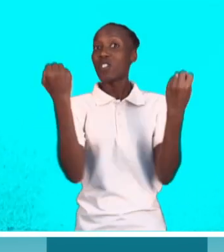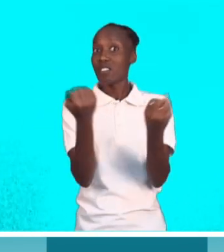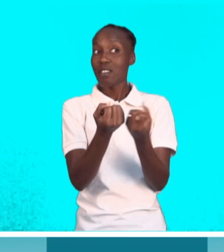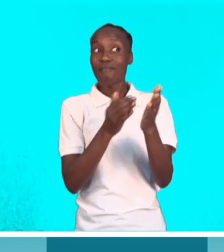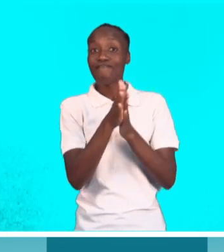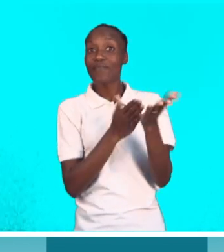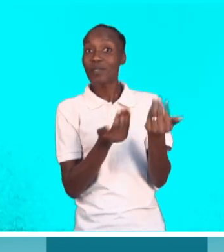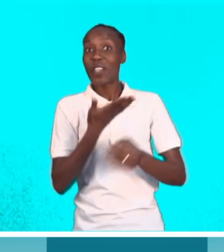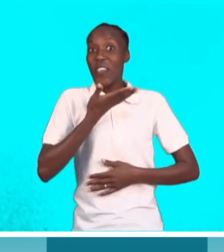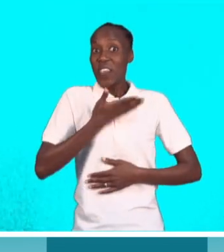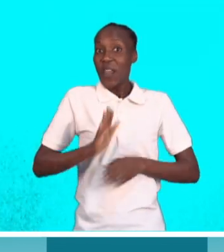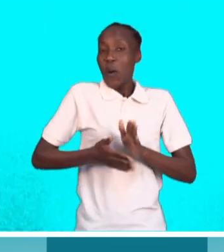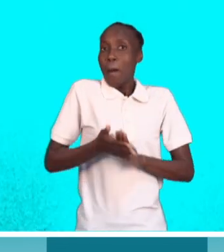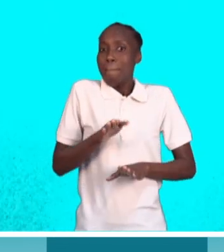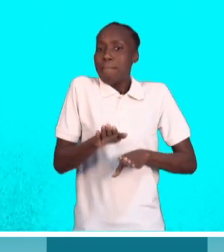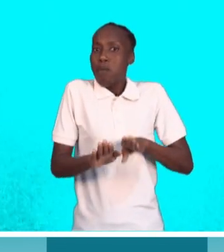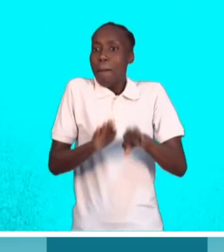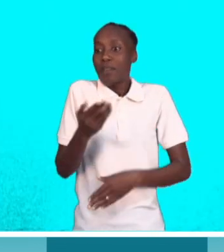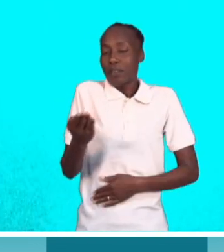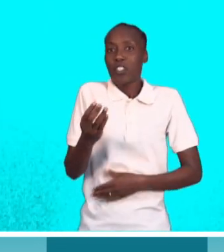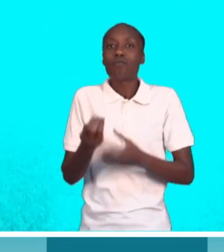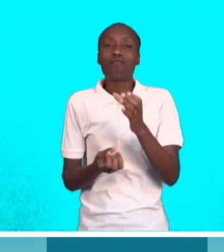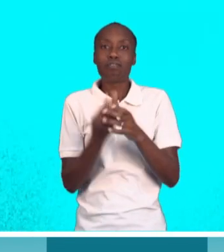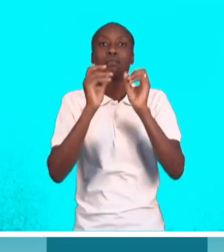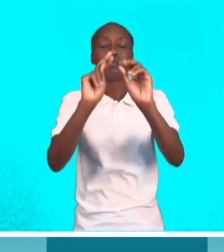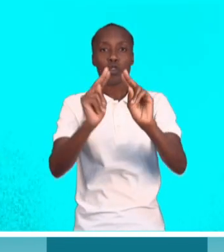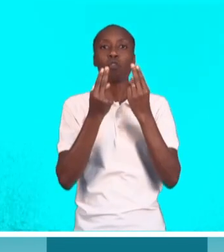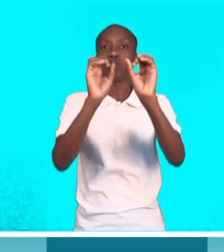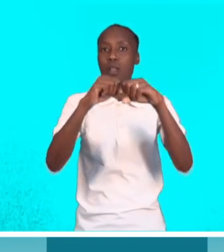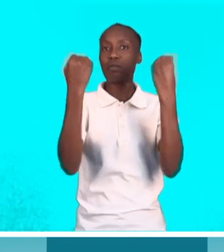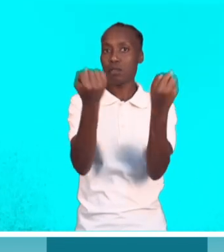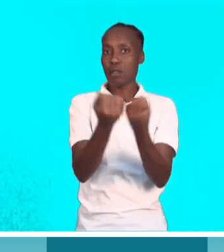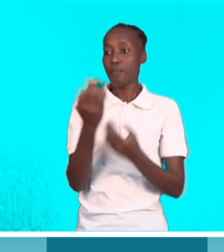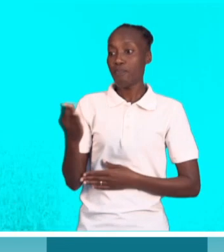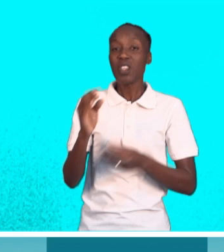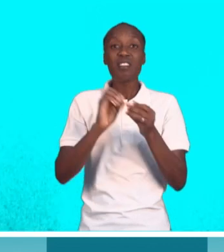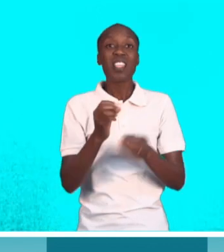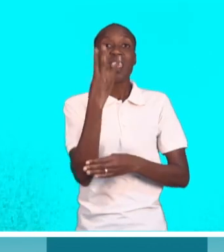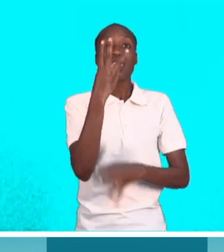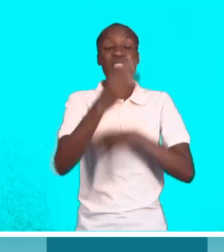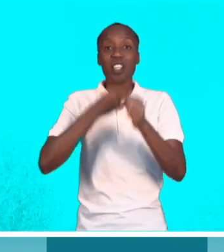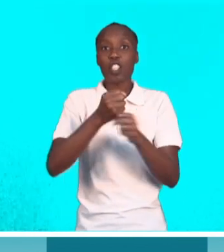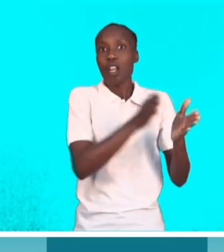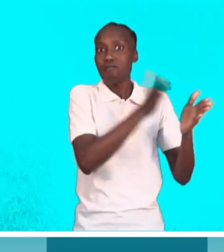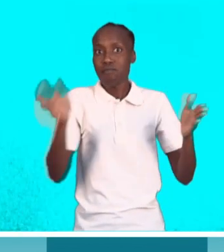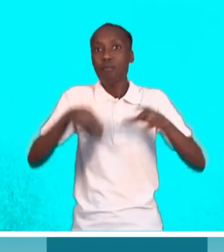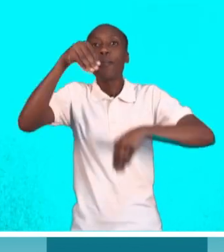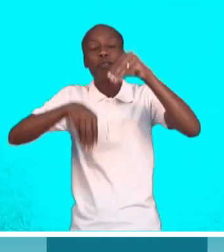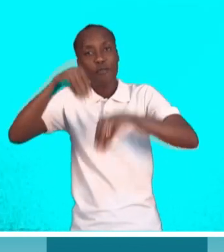a expectativa agora é ver esta criança caminhar pelos seus próprios pés. O mandato na MIDE é de três anos.